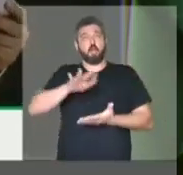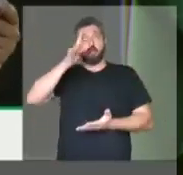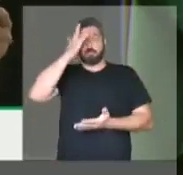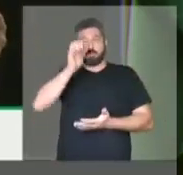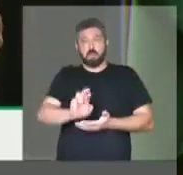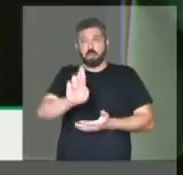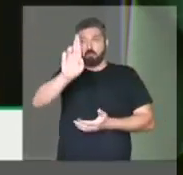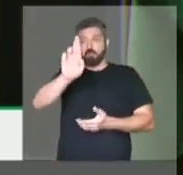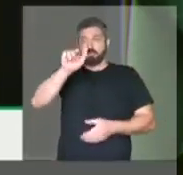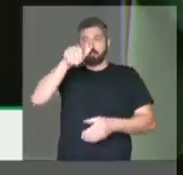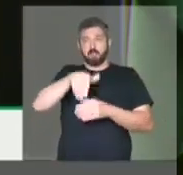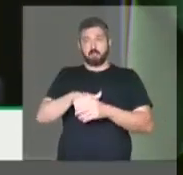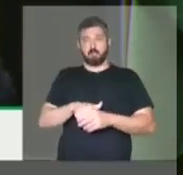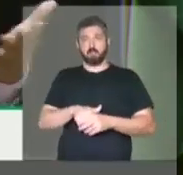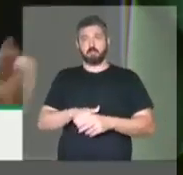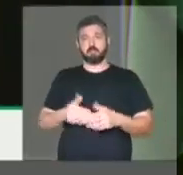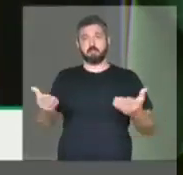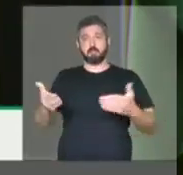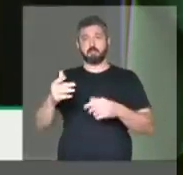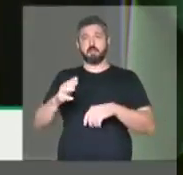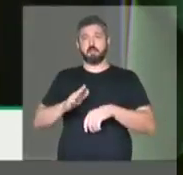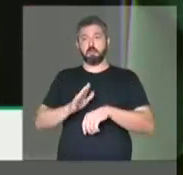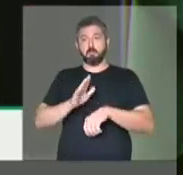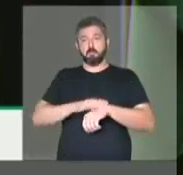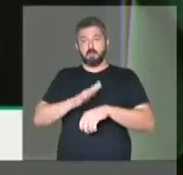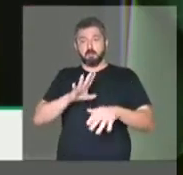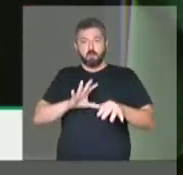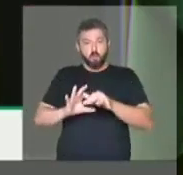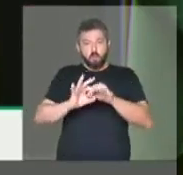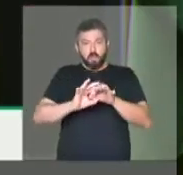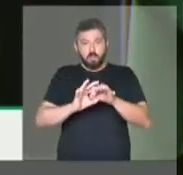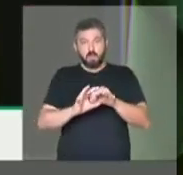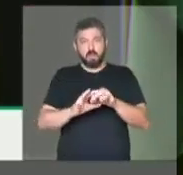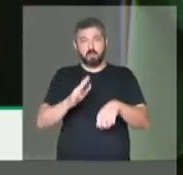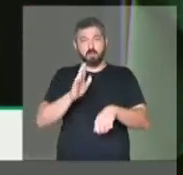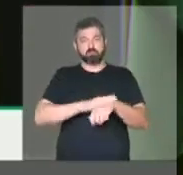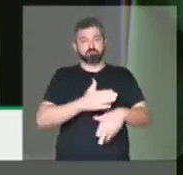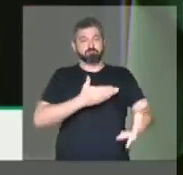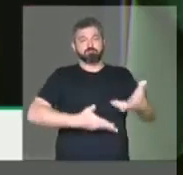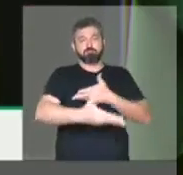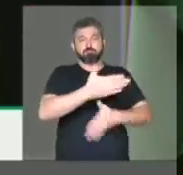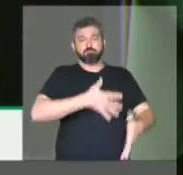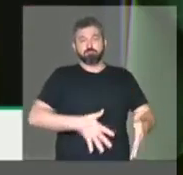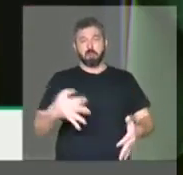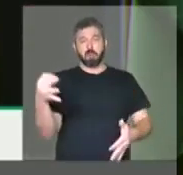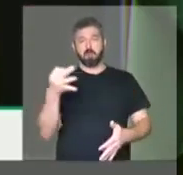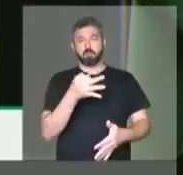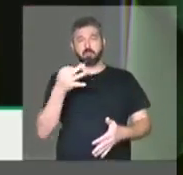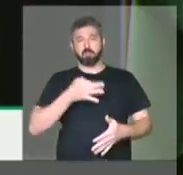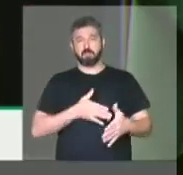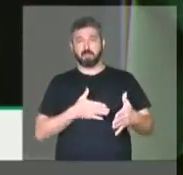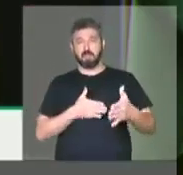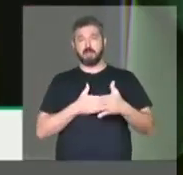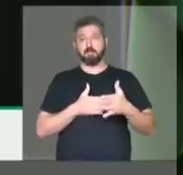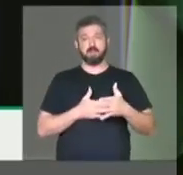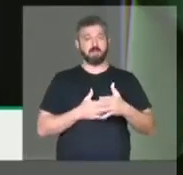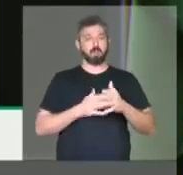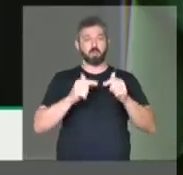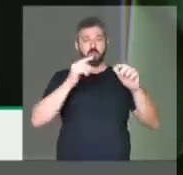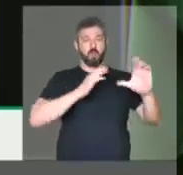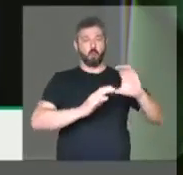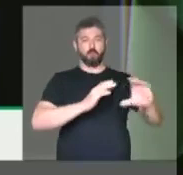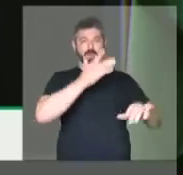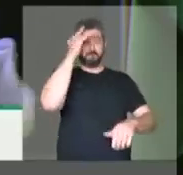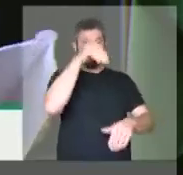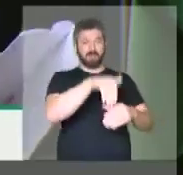de um representante eleito viver a mais estreita união, na maior correspondência e na mais irrestrita comunicação com